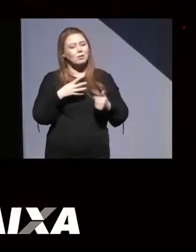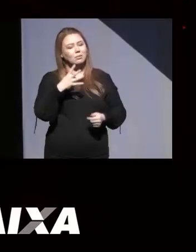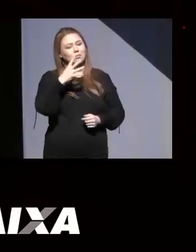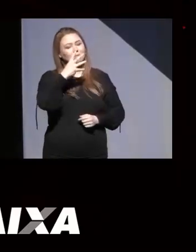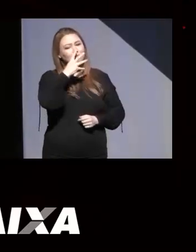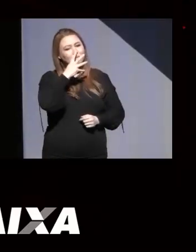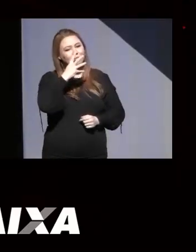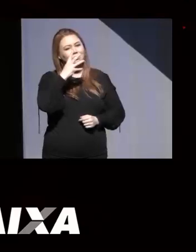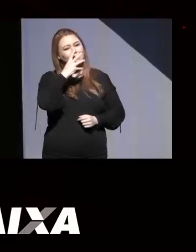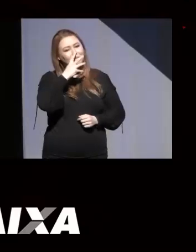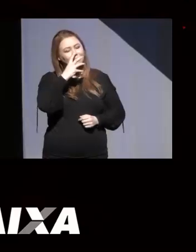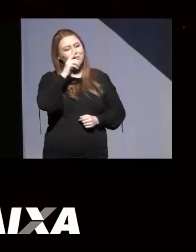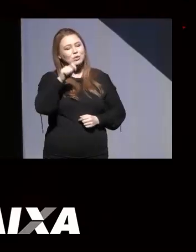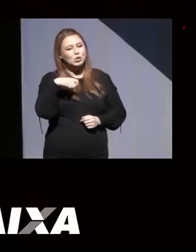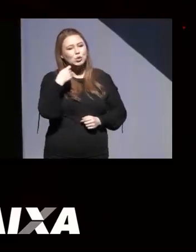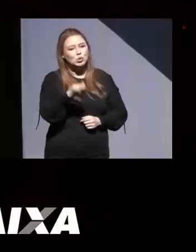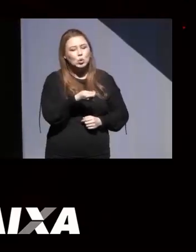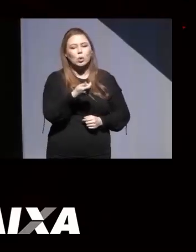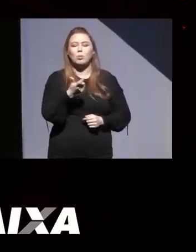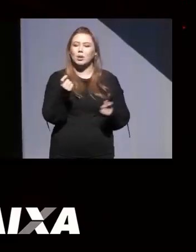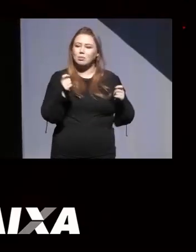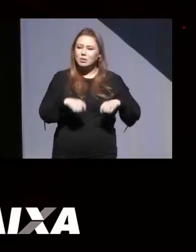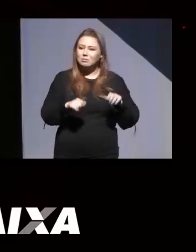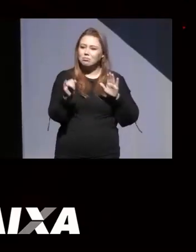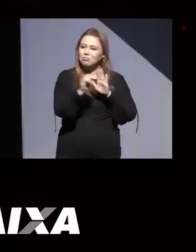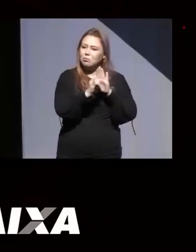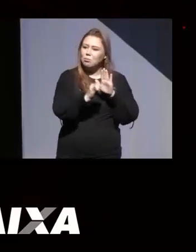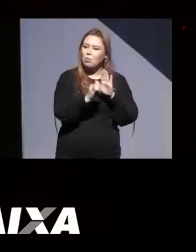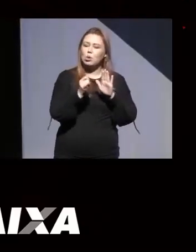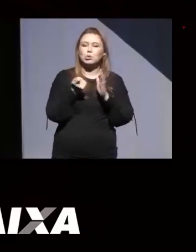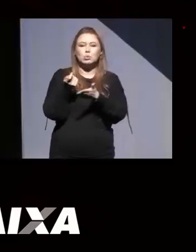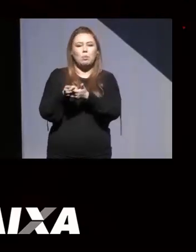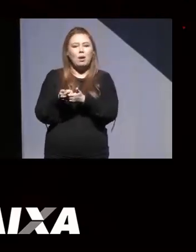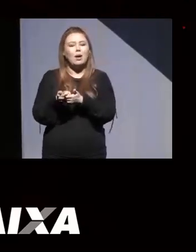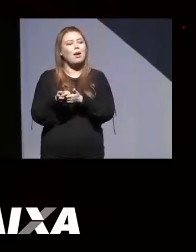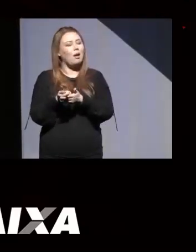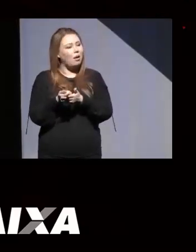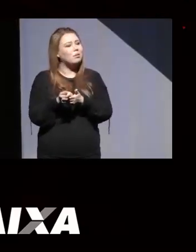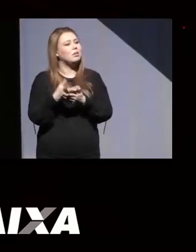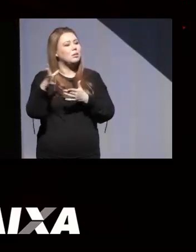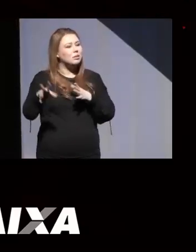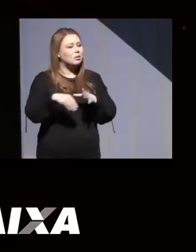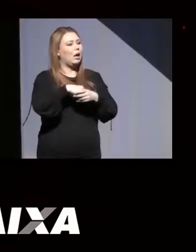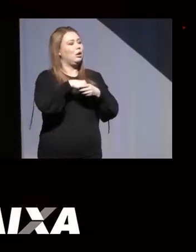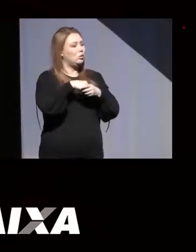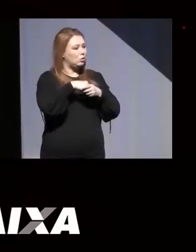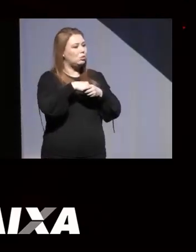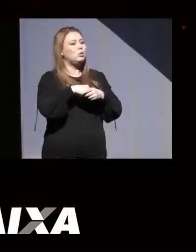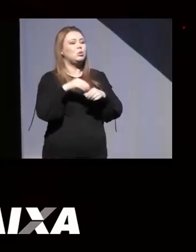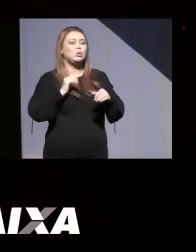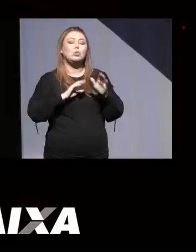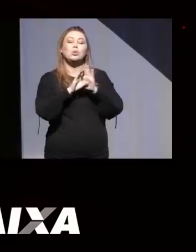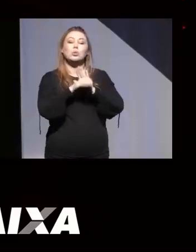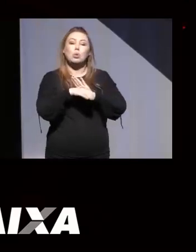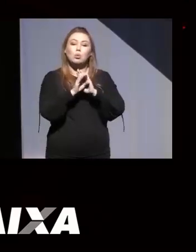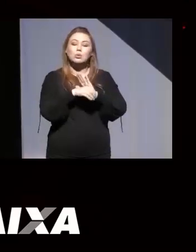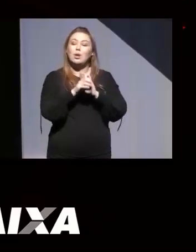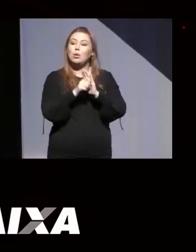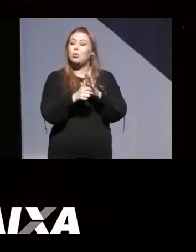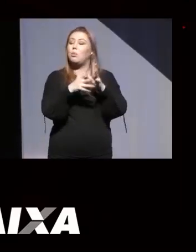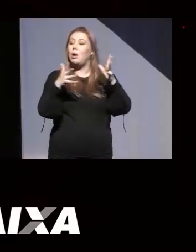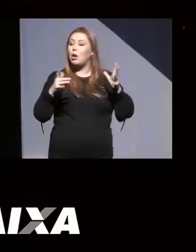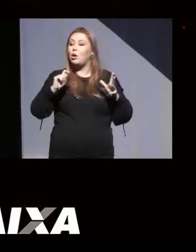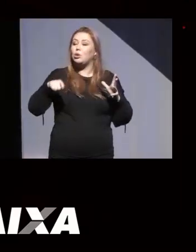da capacidade contributiva e como ele está inserto dentro de um conceito amplo